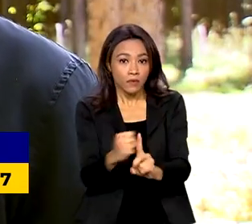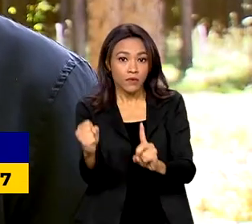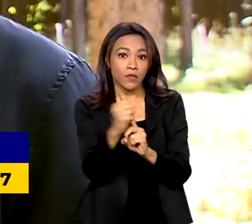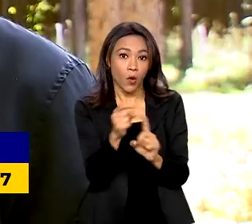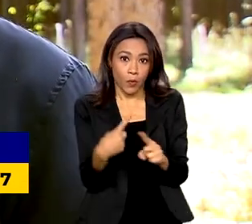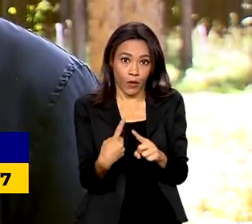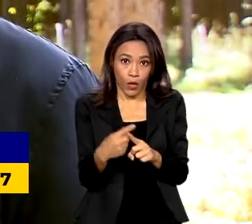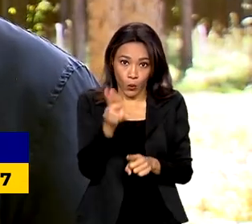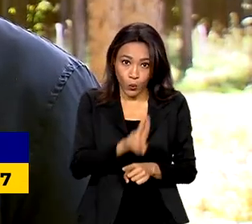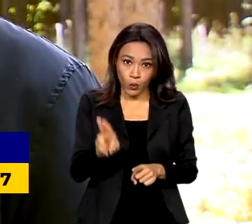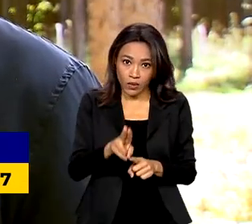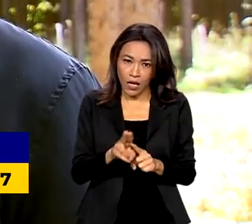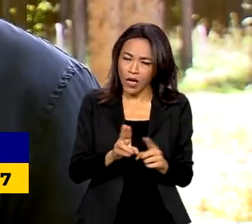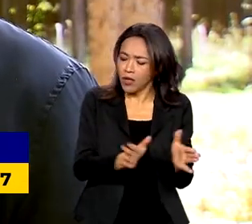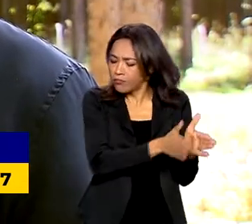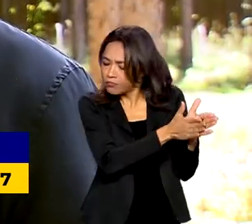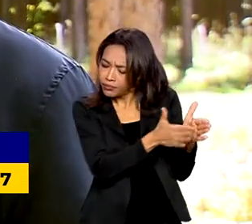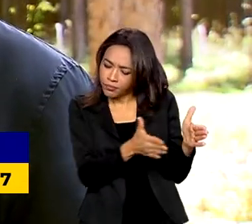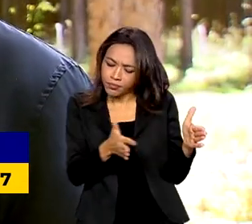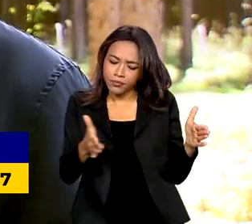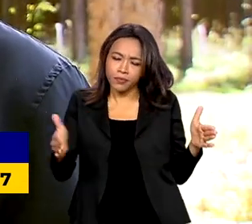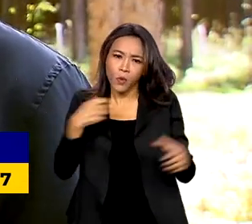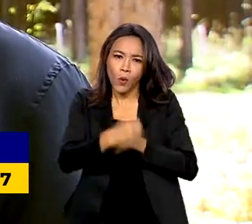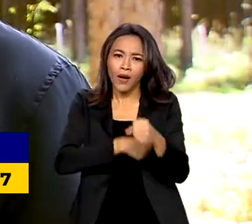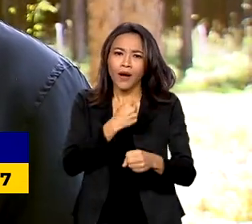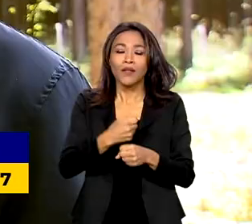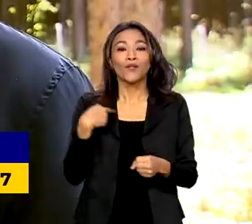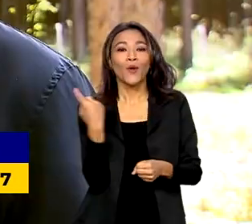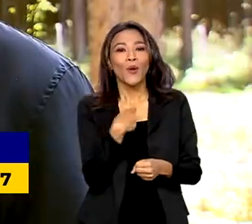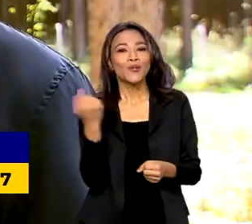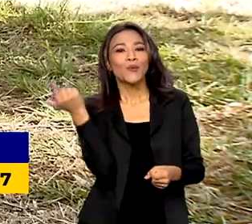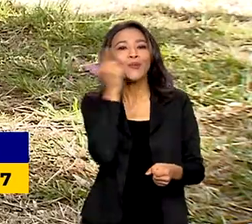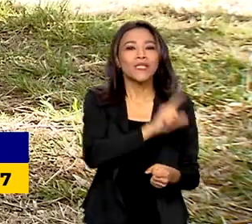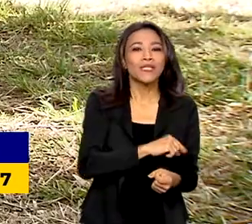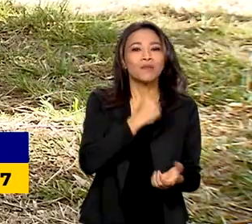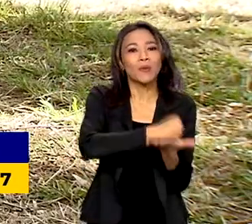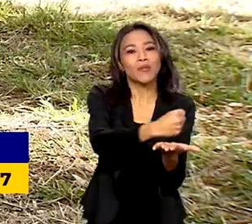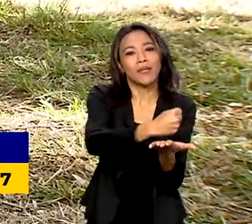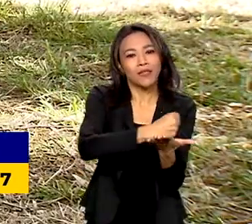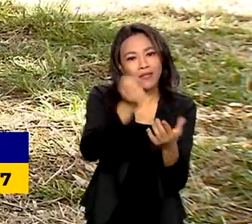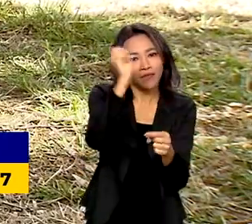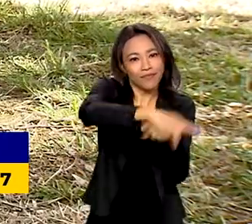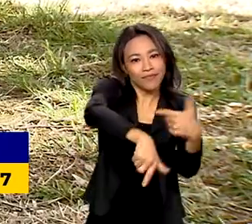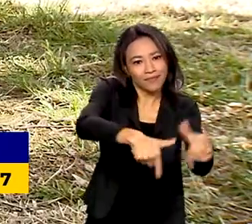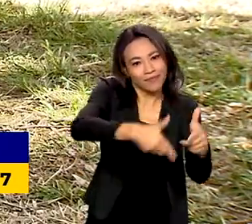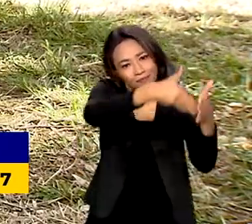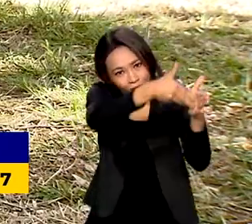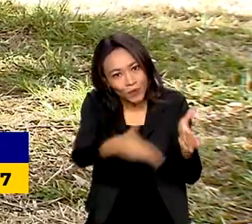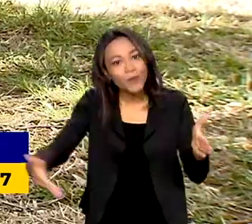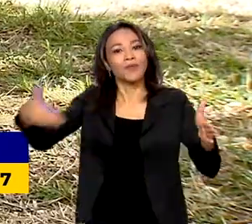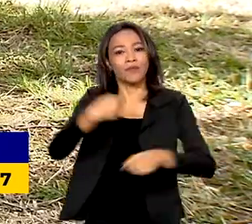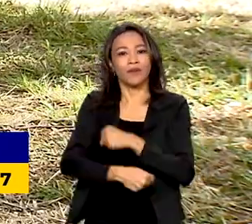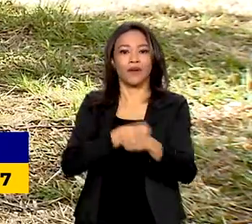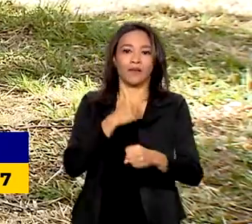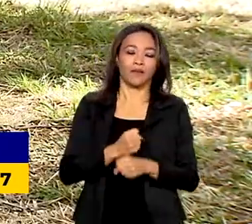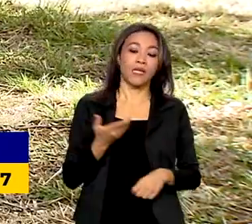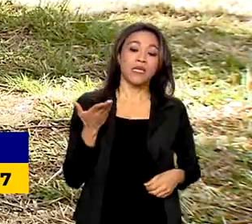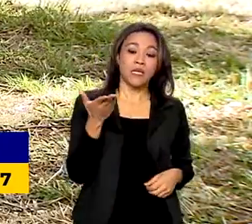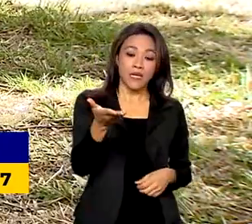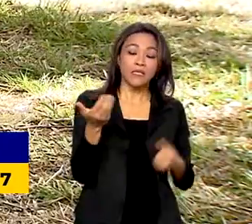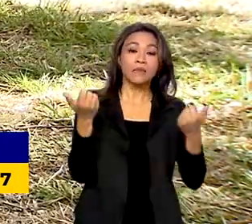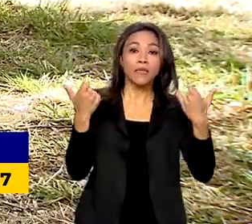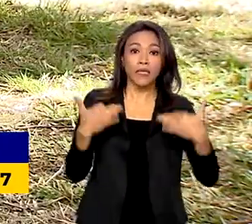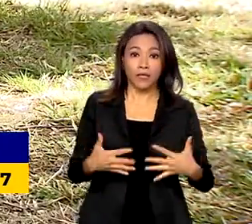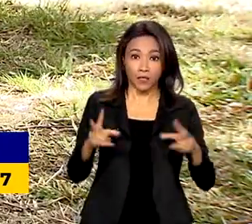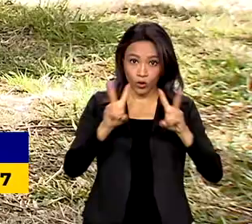solo o ano todo nós geramos emprego o ano todo os desafios e perspectivas dessa Alternativa promissora